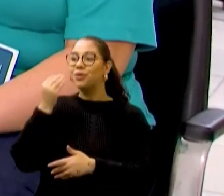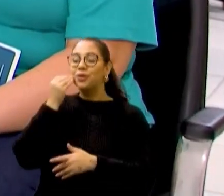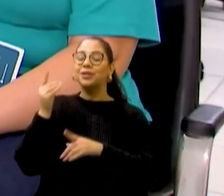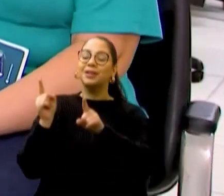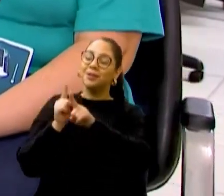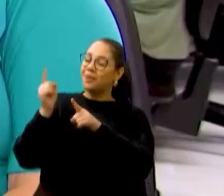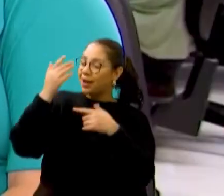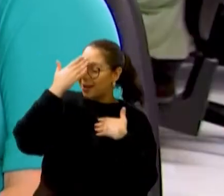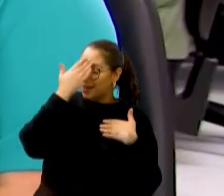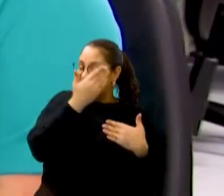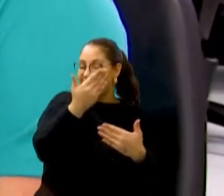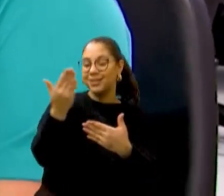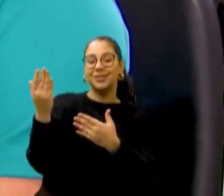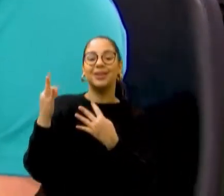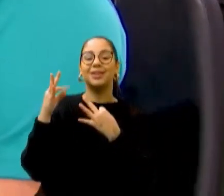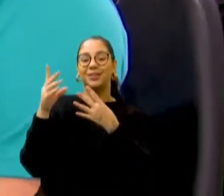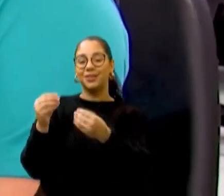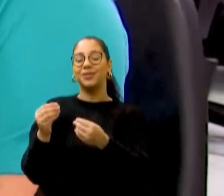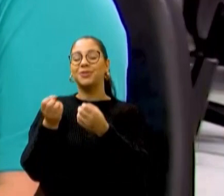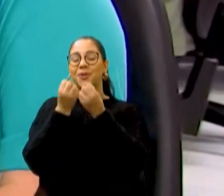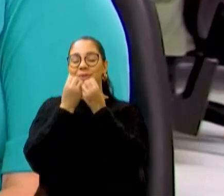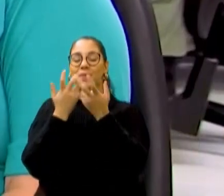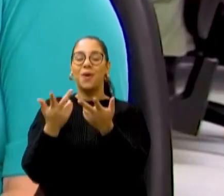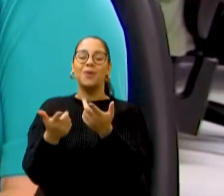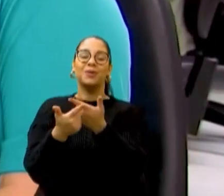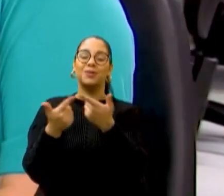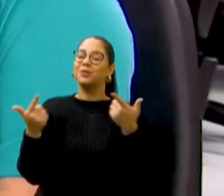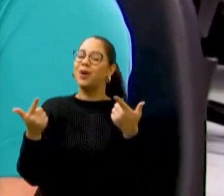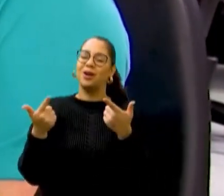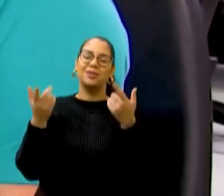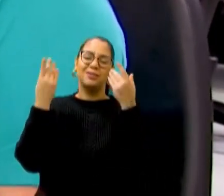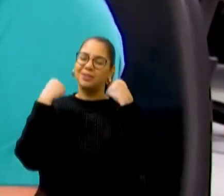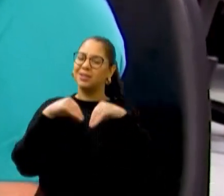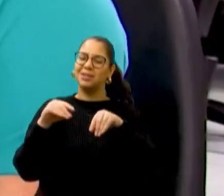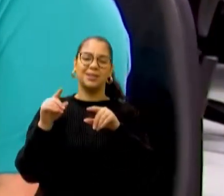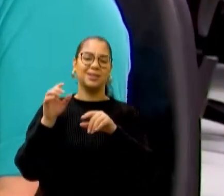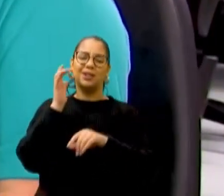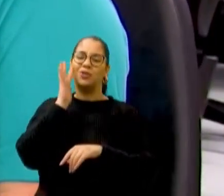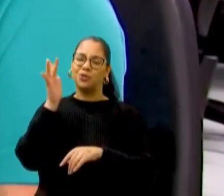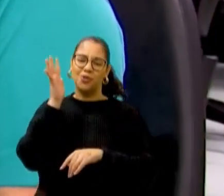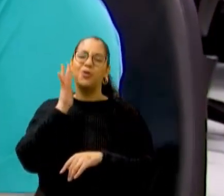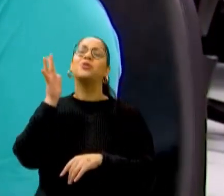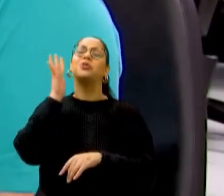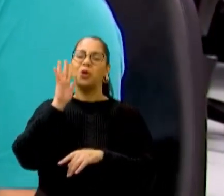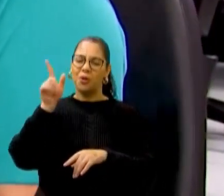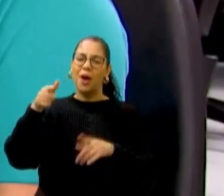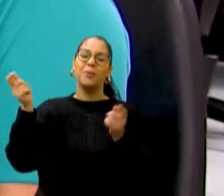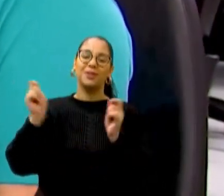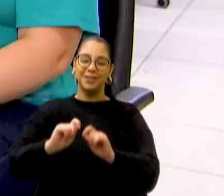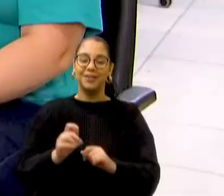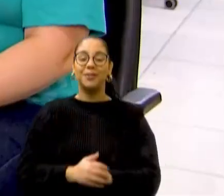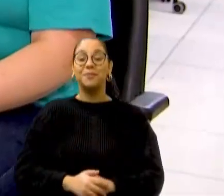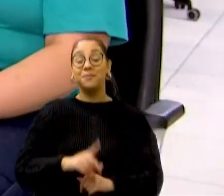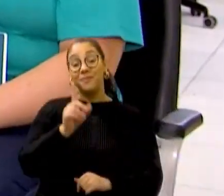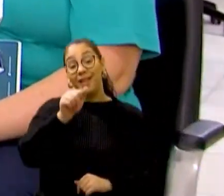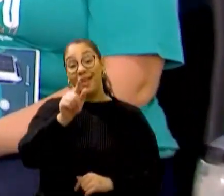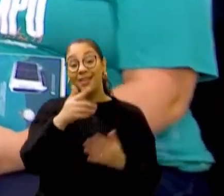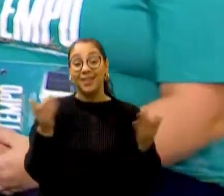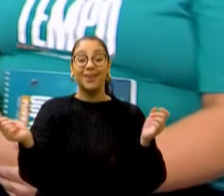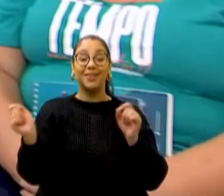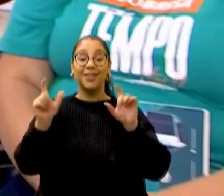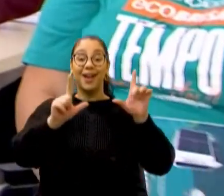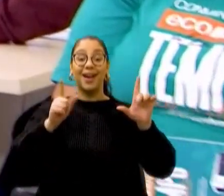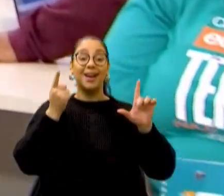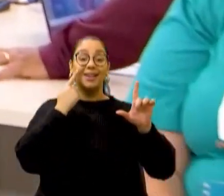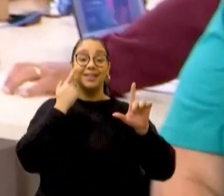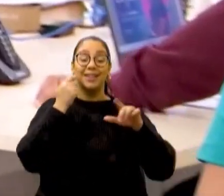a oportunidade e agradeço a todos também e boa sorte não desista dos sonhos não eles são possíveis É isso